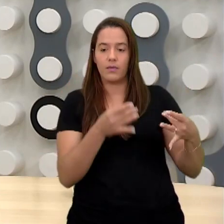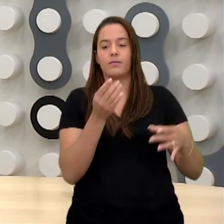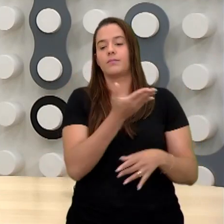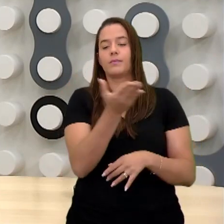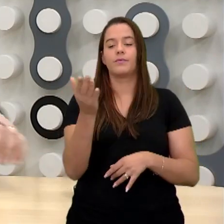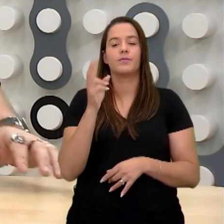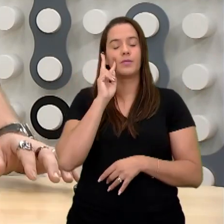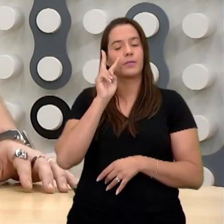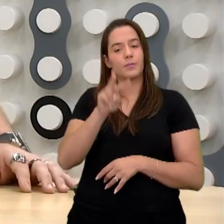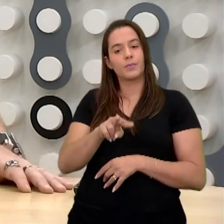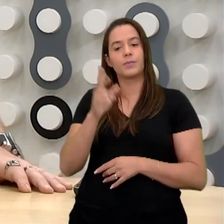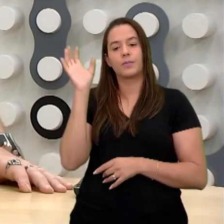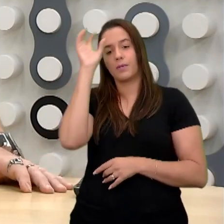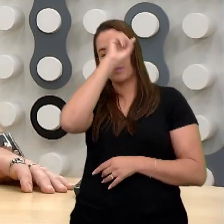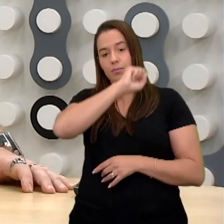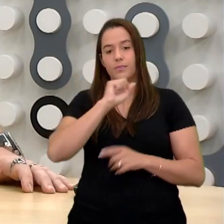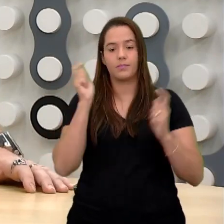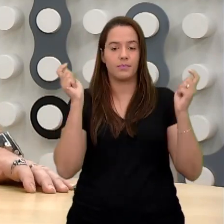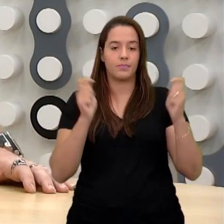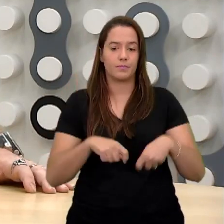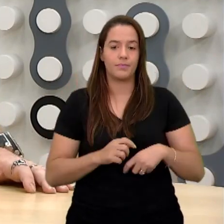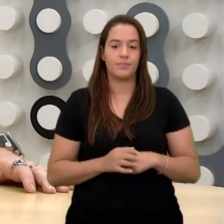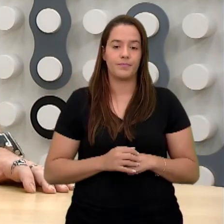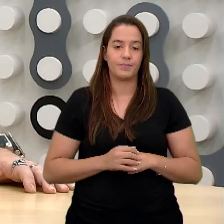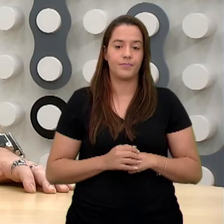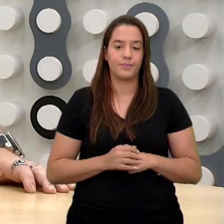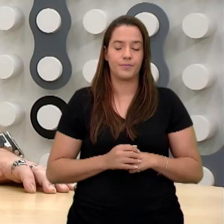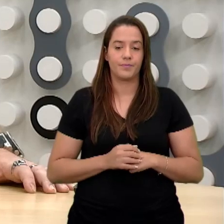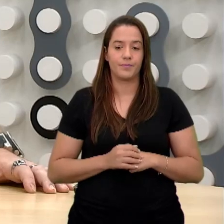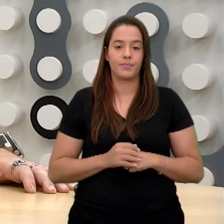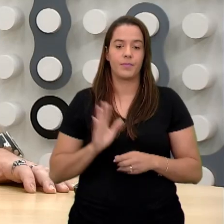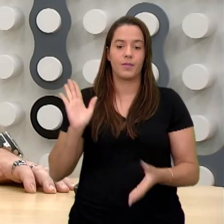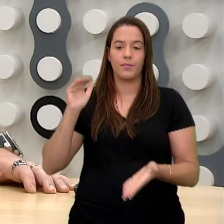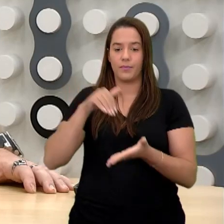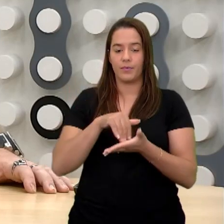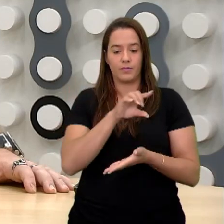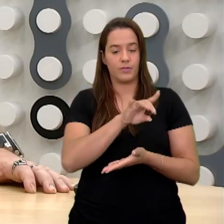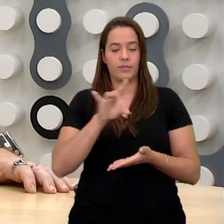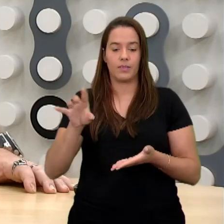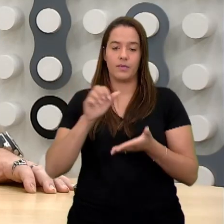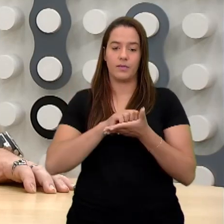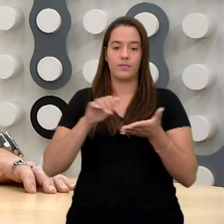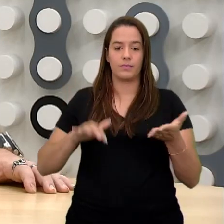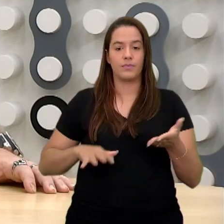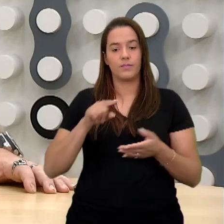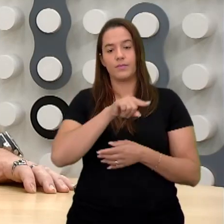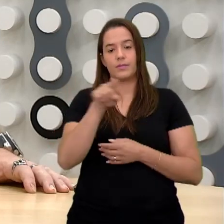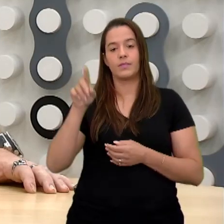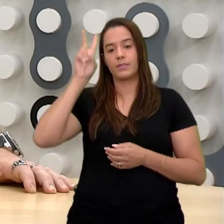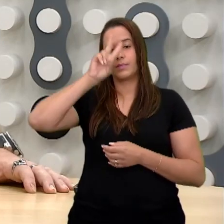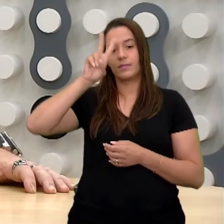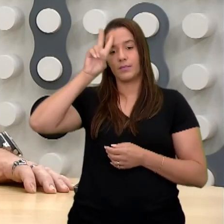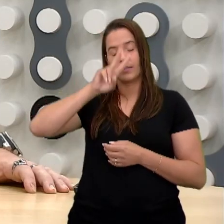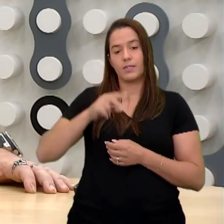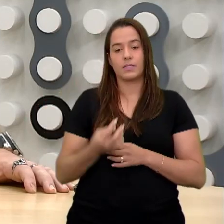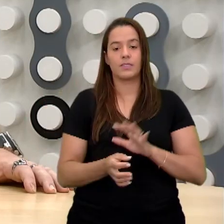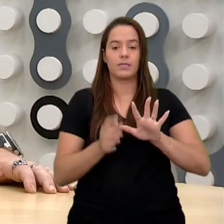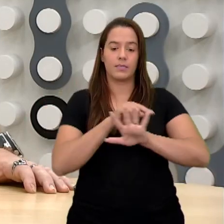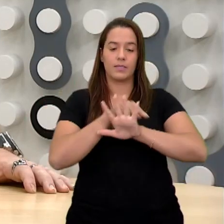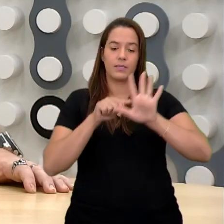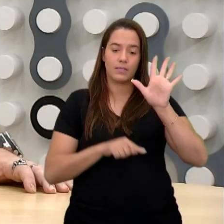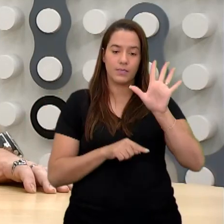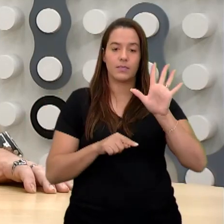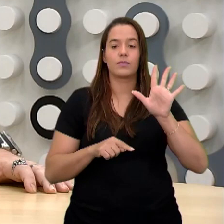para vocês estarem aí, né, tinindo no final de cada atividade, né? Sempre lembrando, são 5 atividades para